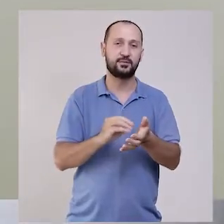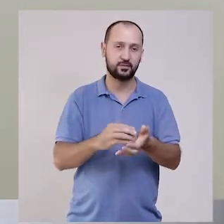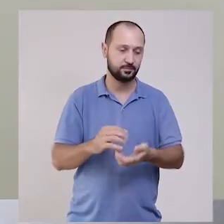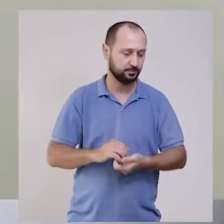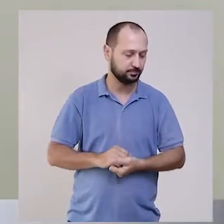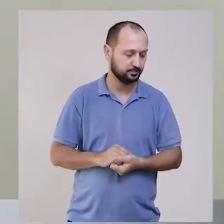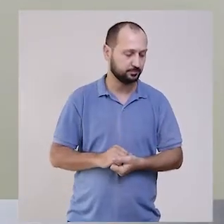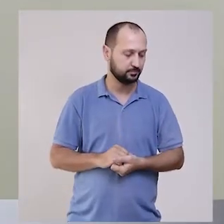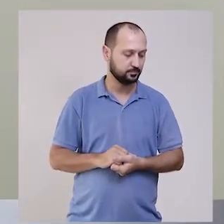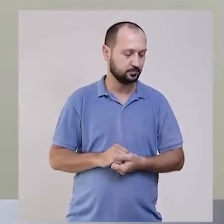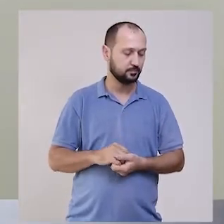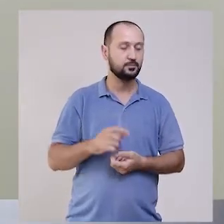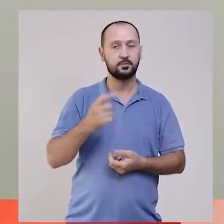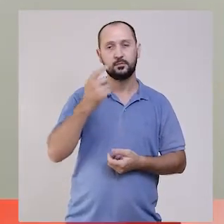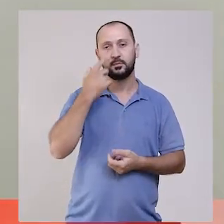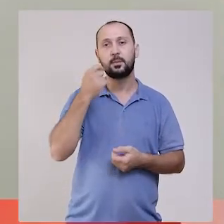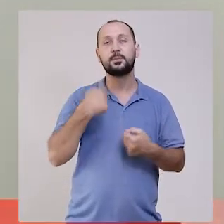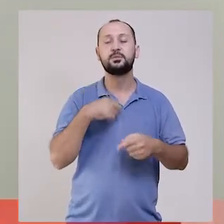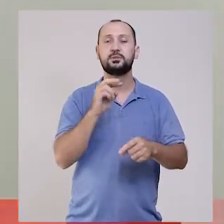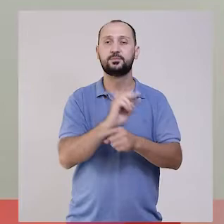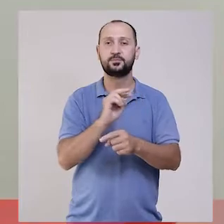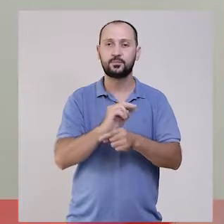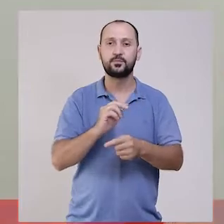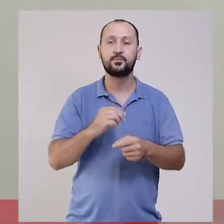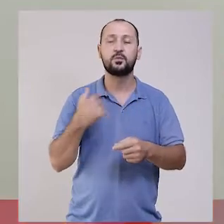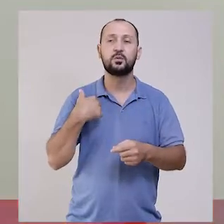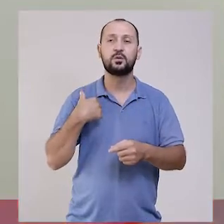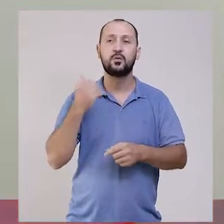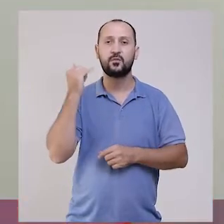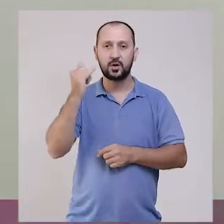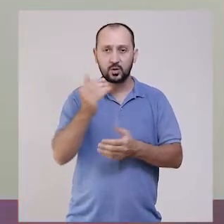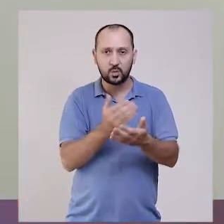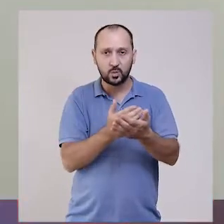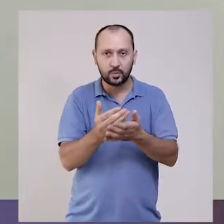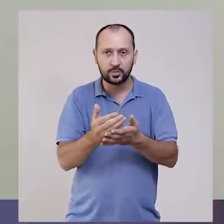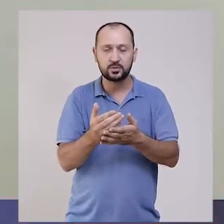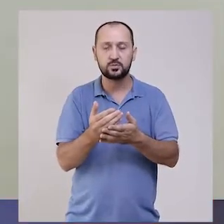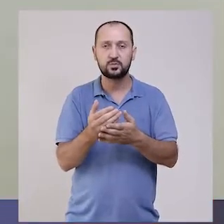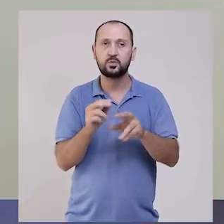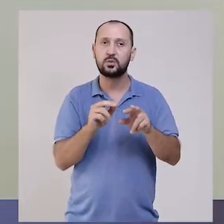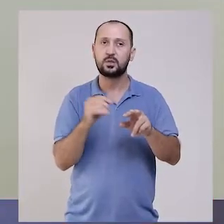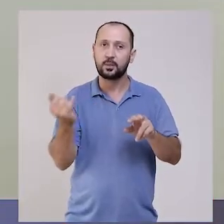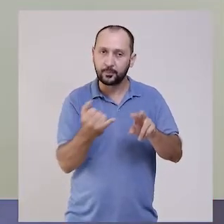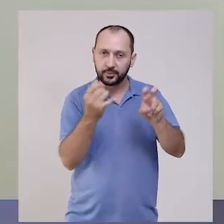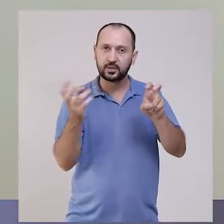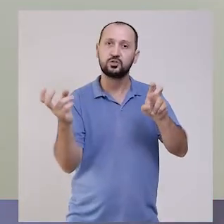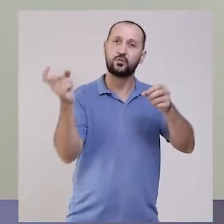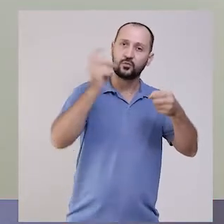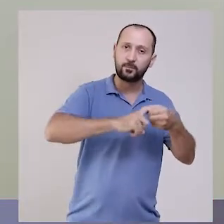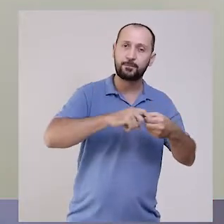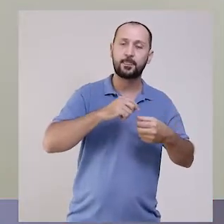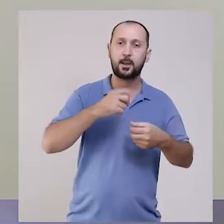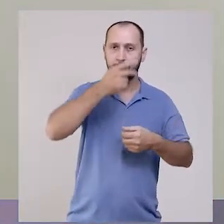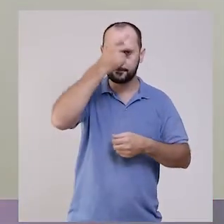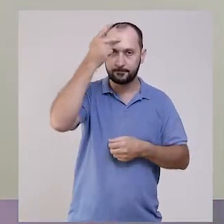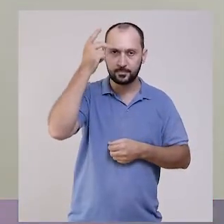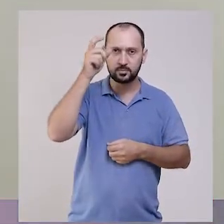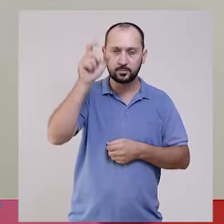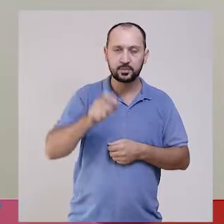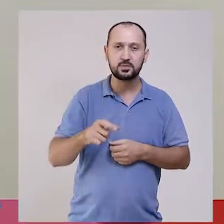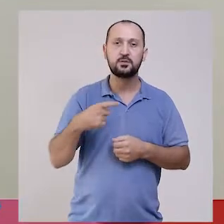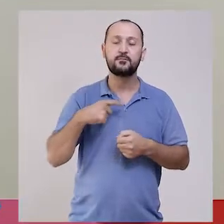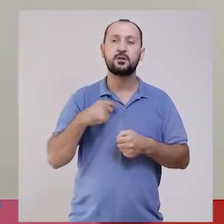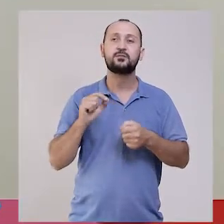caso, tem que ser tratado. Uma coisa que eu falei no início, que eu volto a pessoa tem que voltar a fazer seus controles.